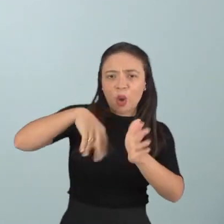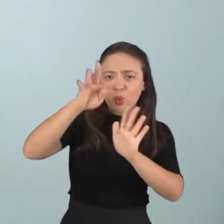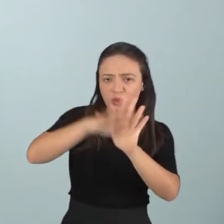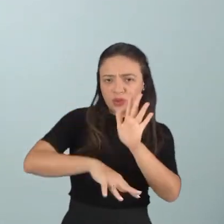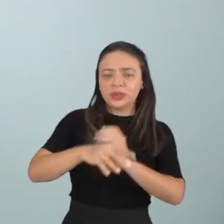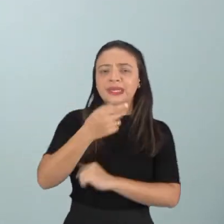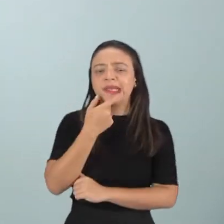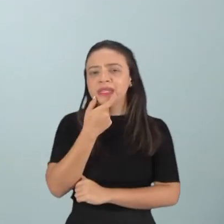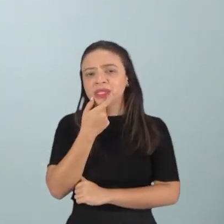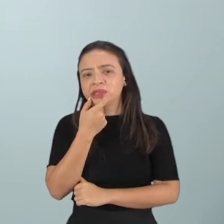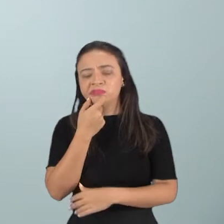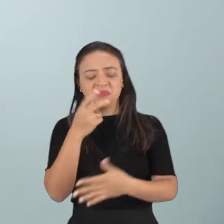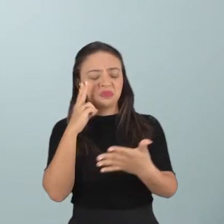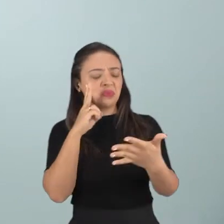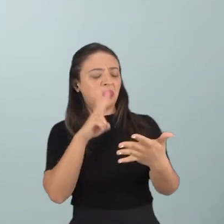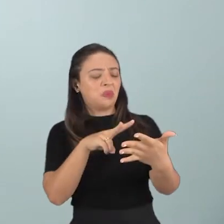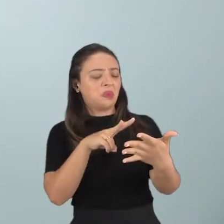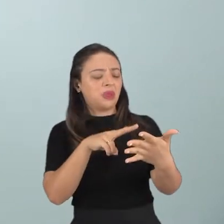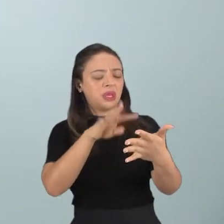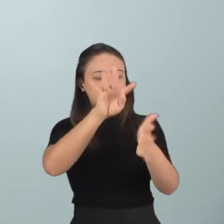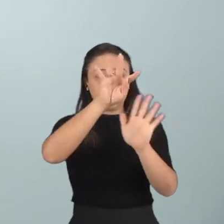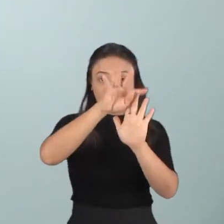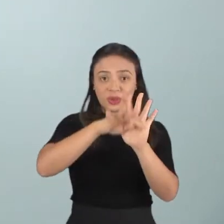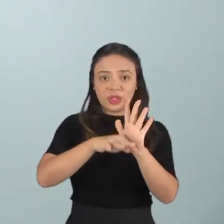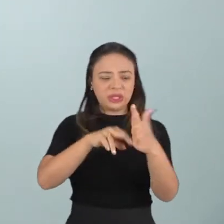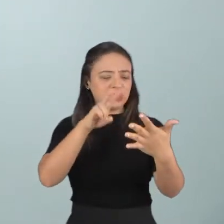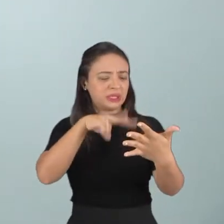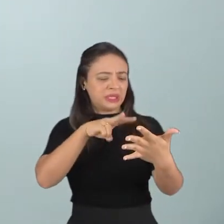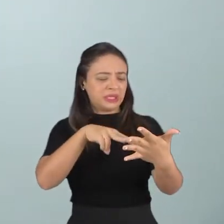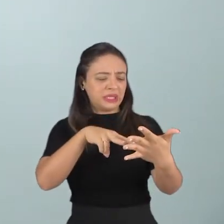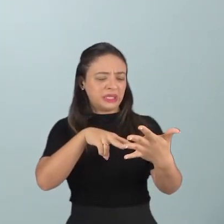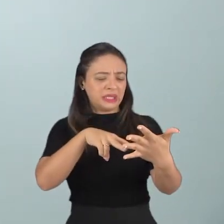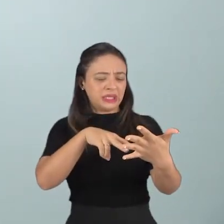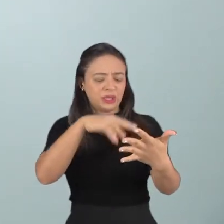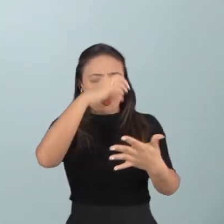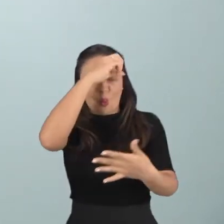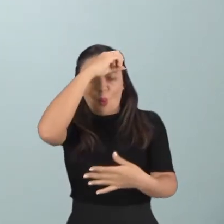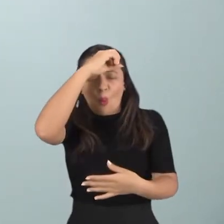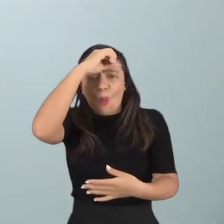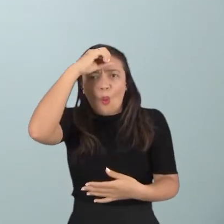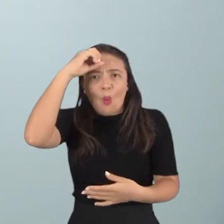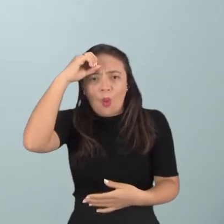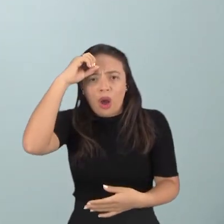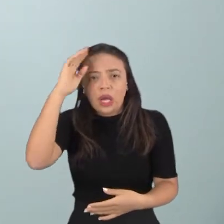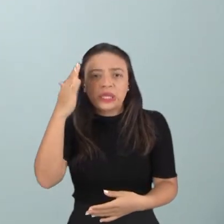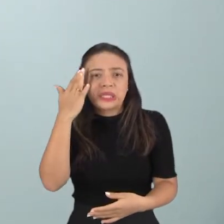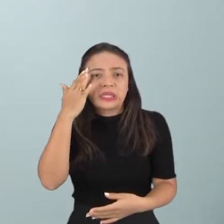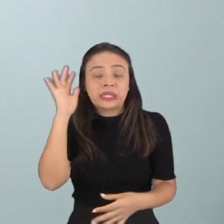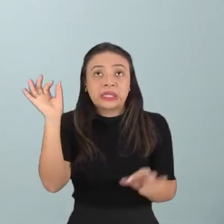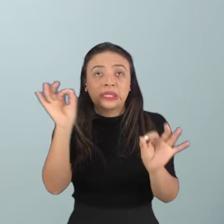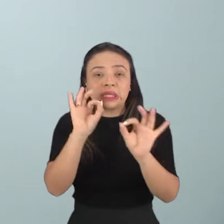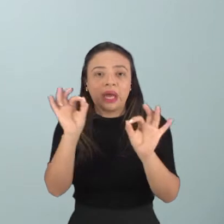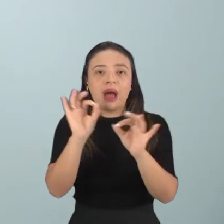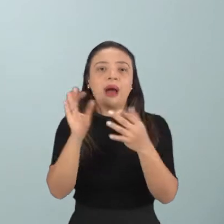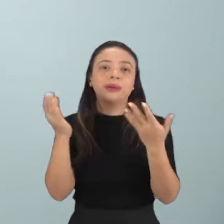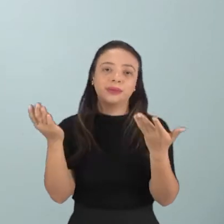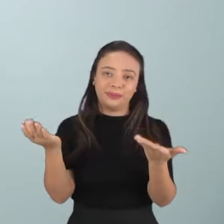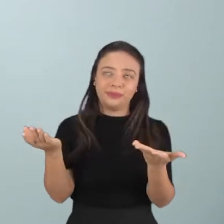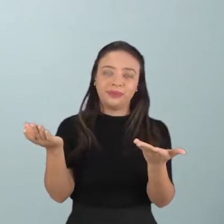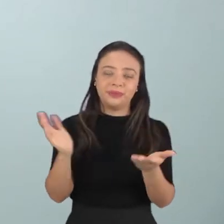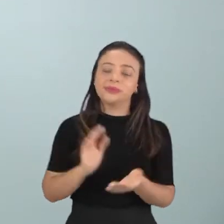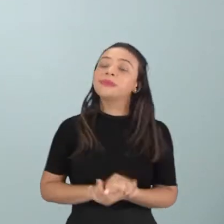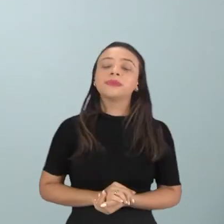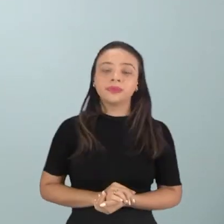de um texto em inglês colocar o olho no texto e completamente esvaziar tudo que tem na mente de vocês né o famoso Branco daquele